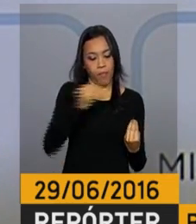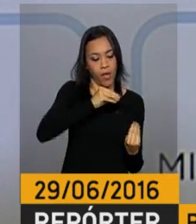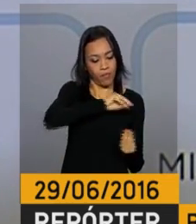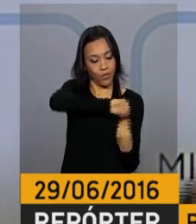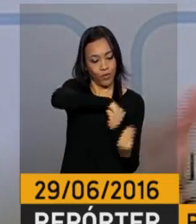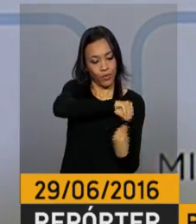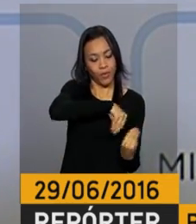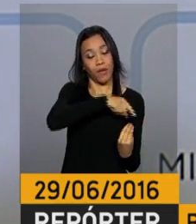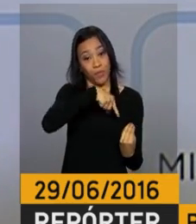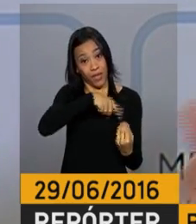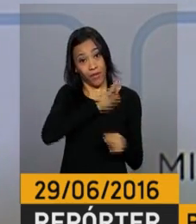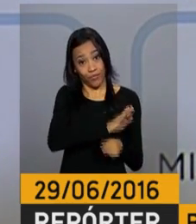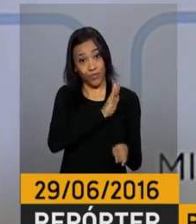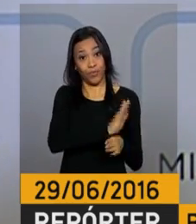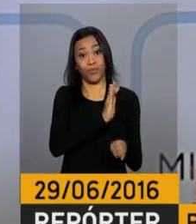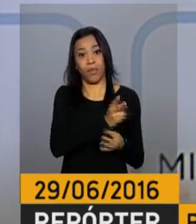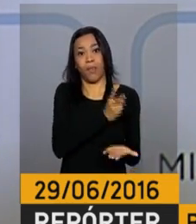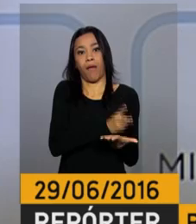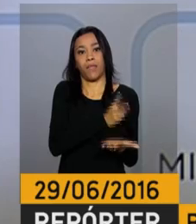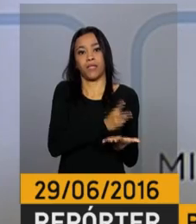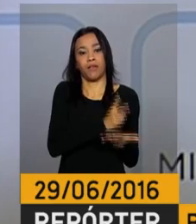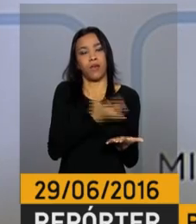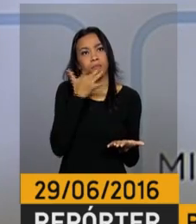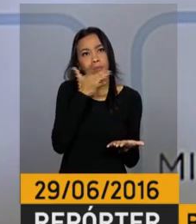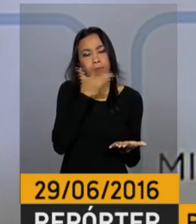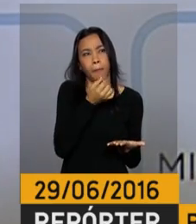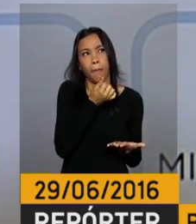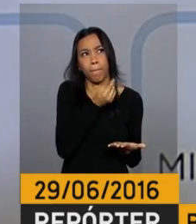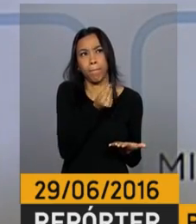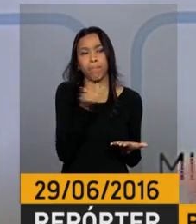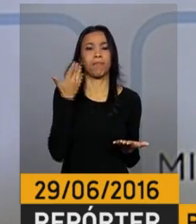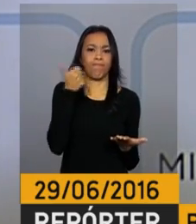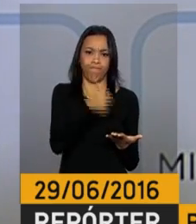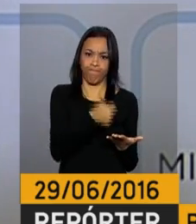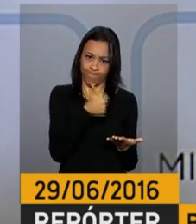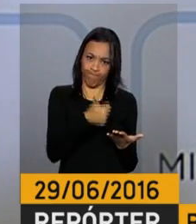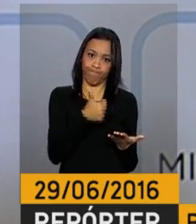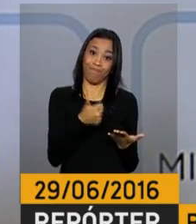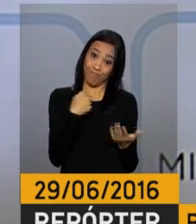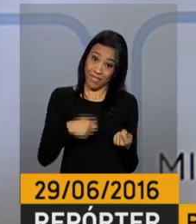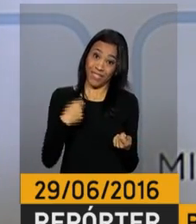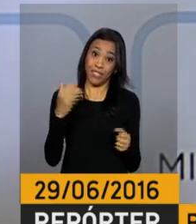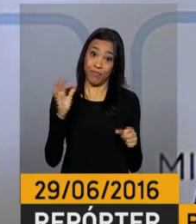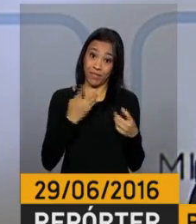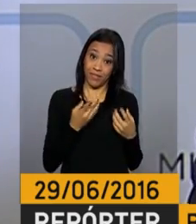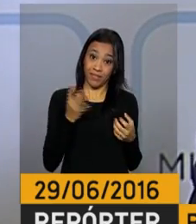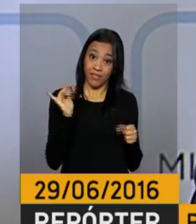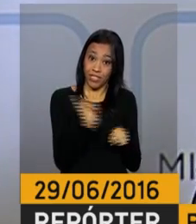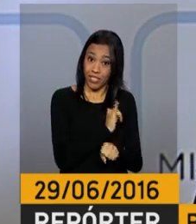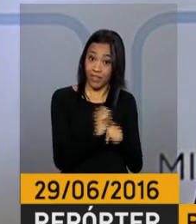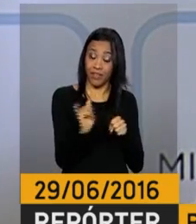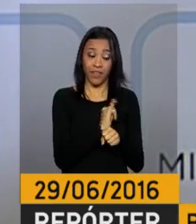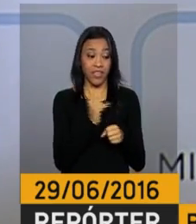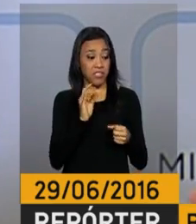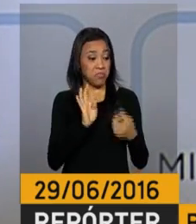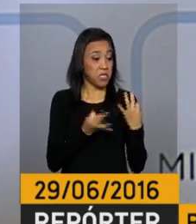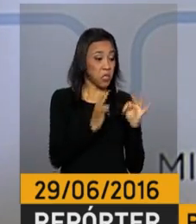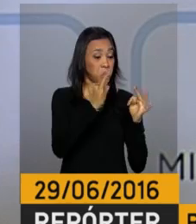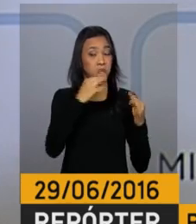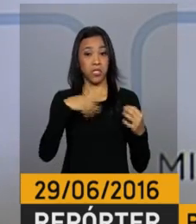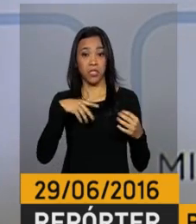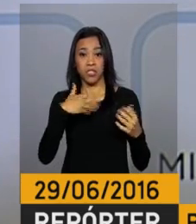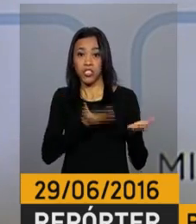um efeito também na composição e no sabor dos alimentos e que precisa uma tecnologia para que isso seja substituído não é